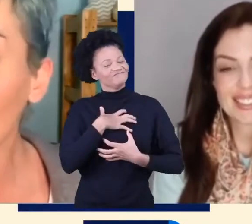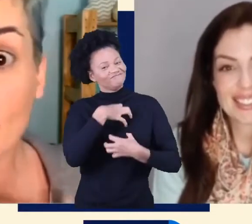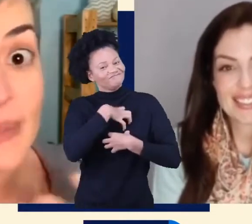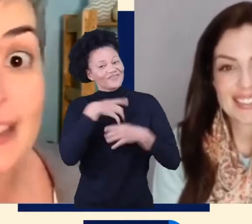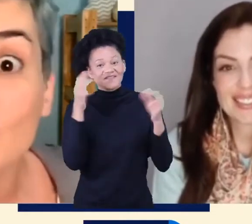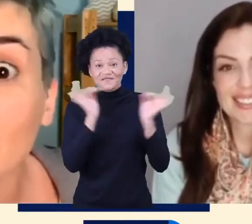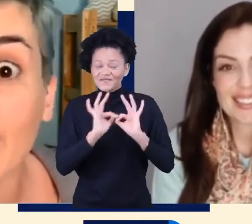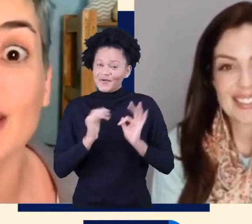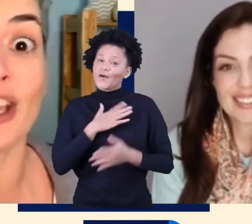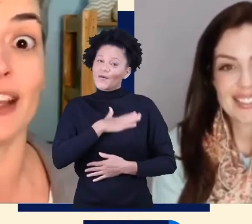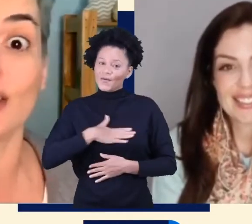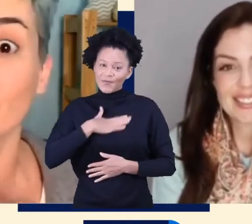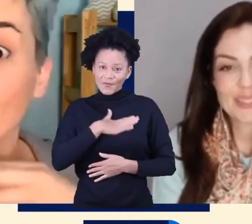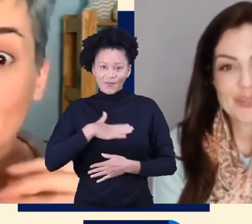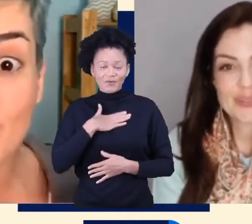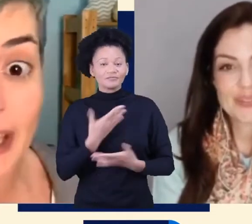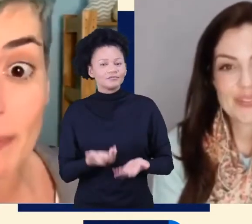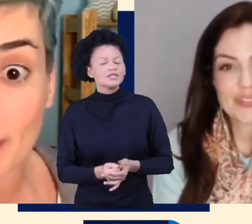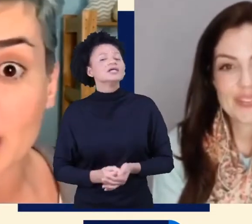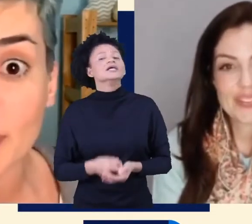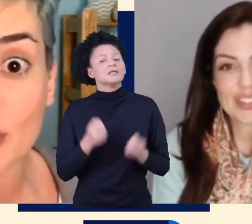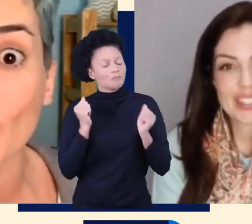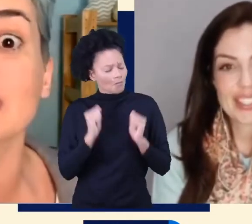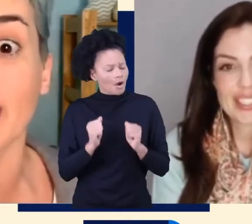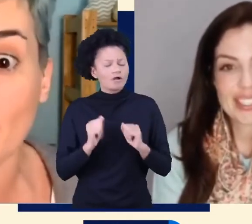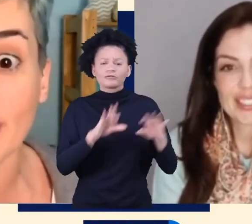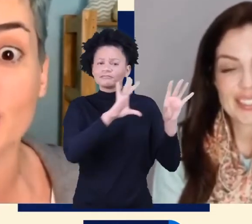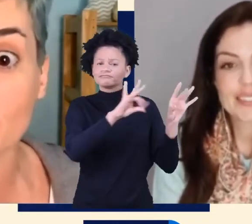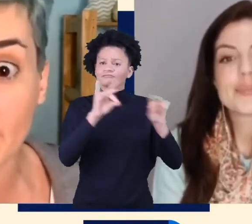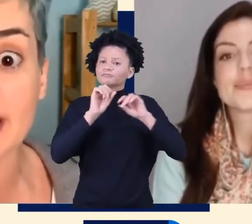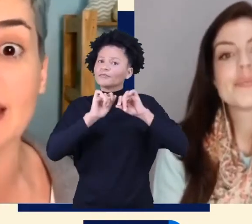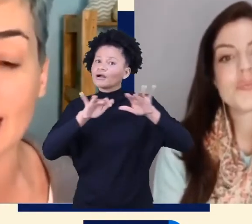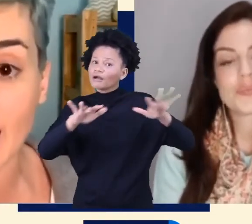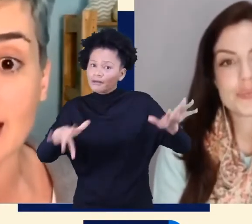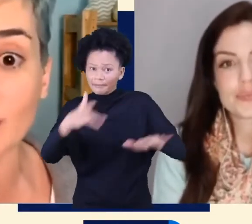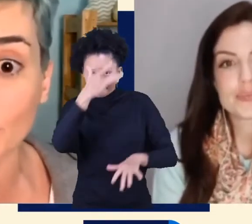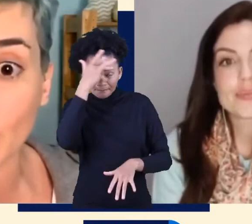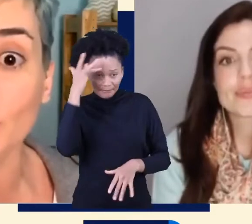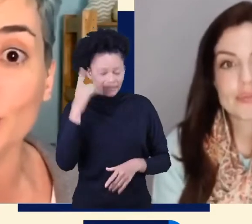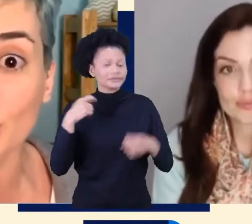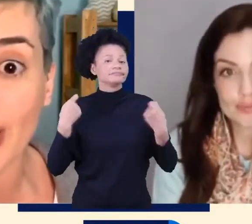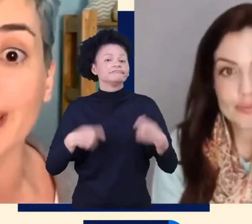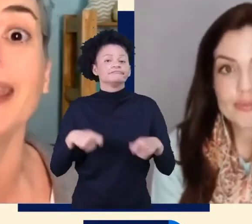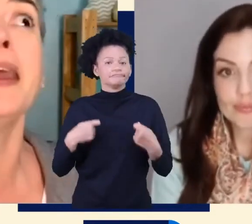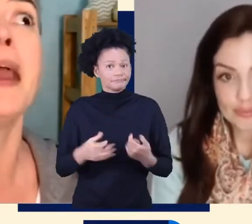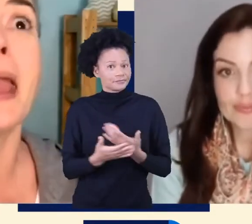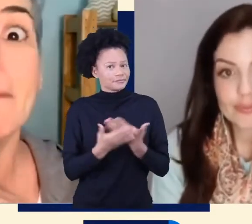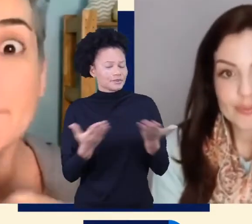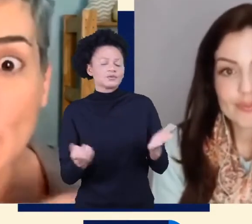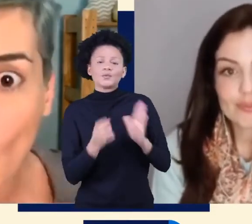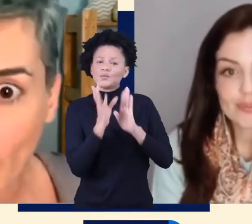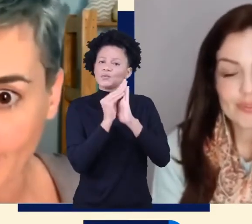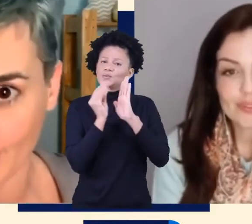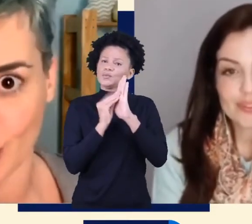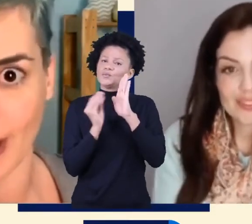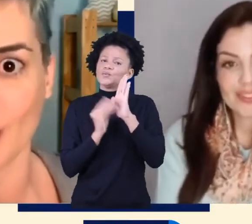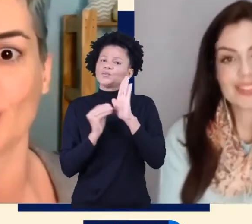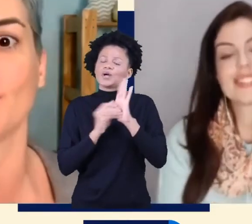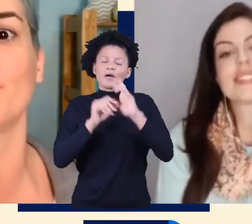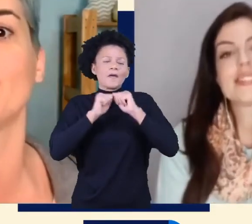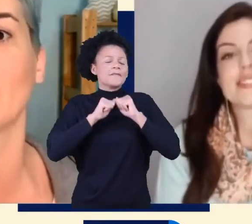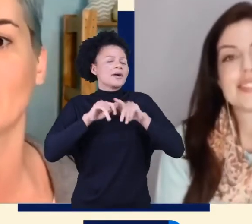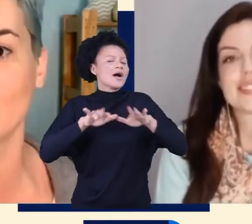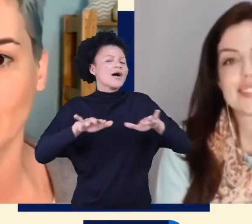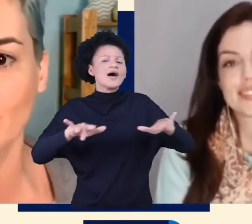E indiquem, gente. Indiquem para mais pessoas. Realmente a gente precisa que esse conteúdo chegue em muita